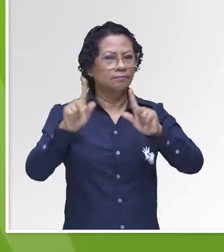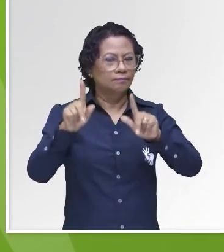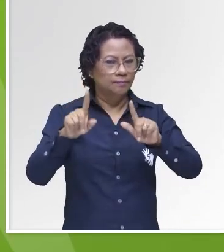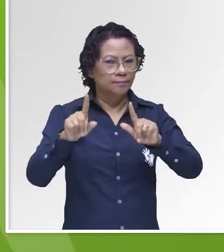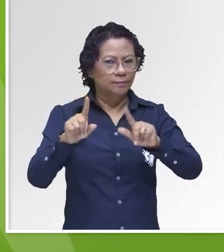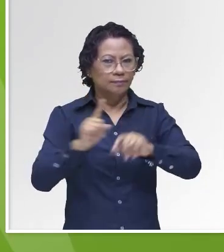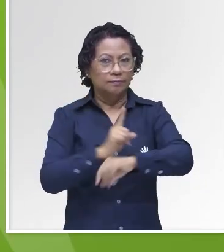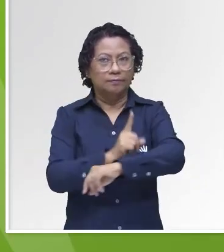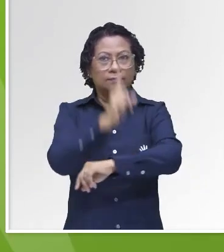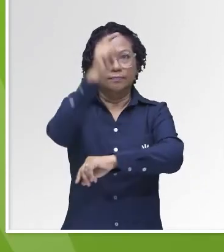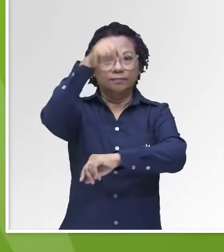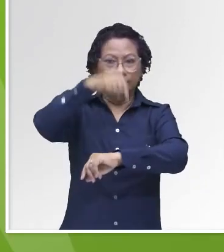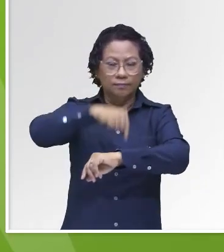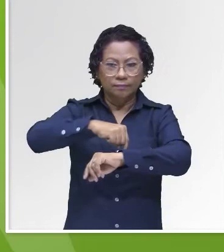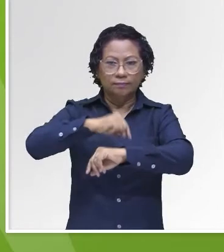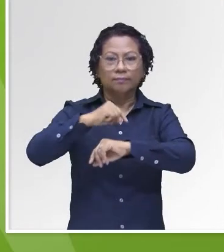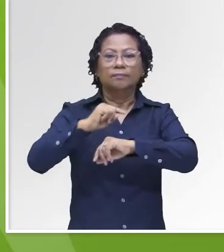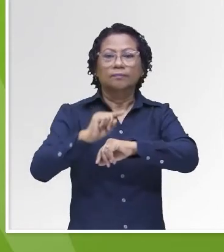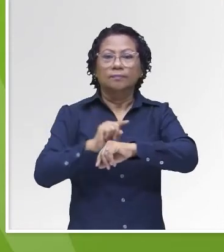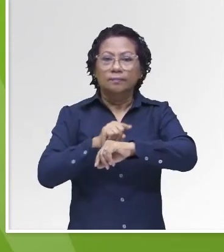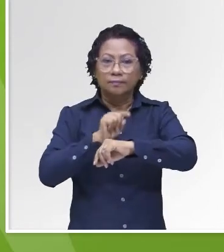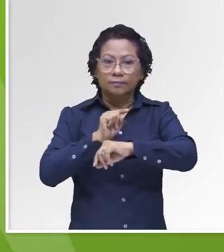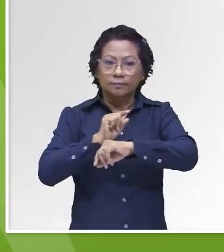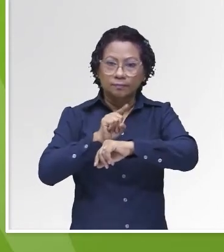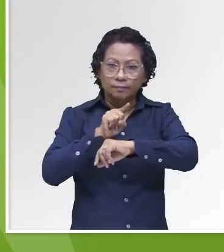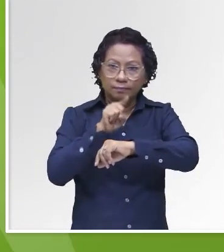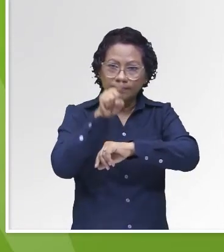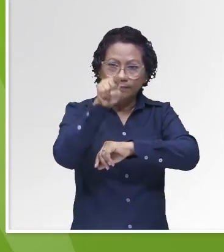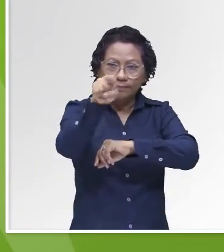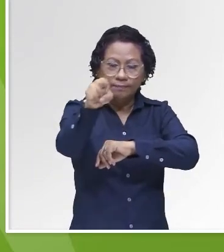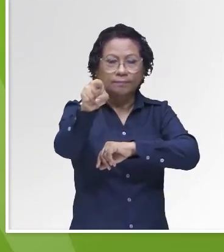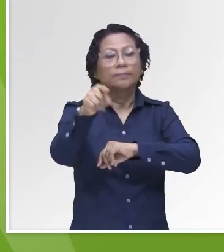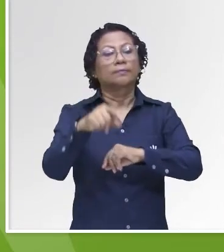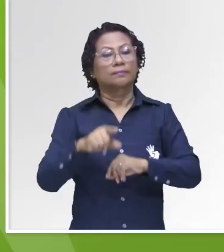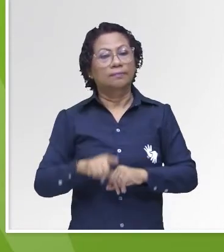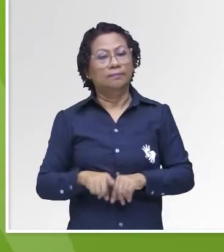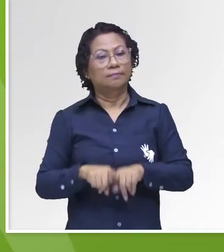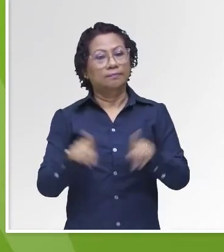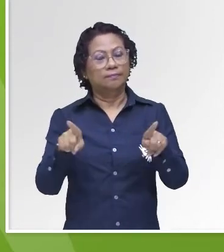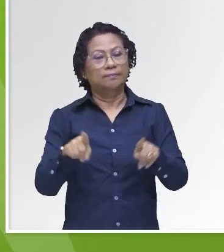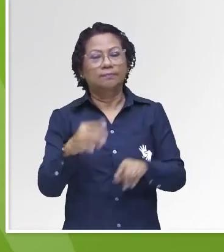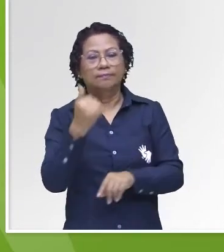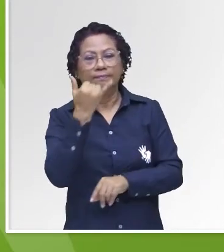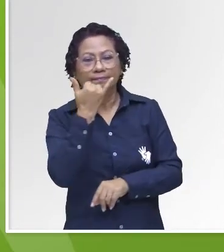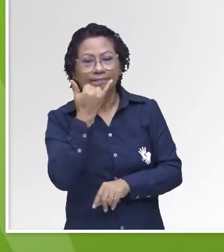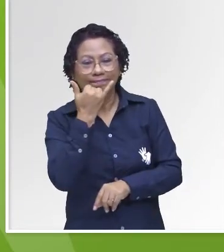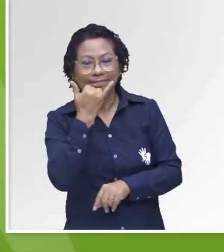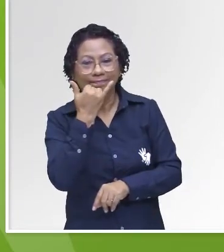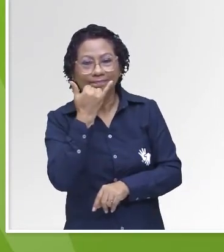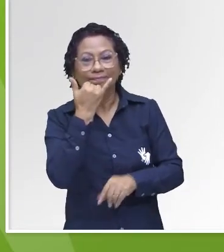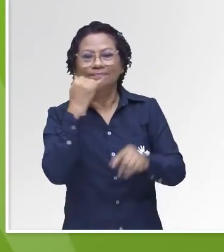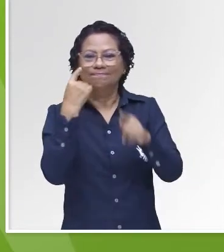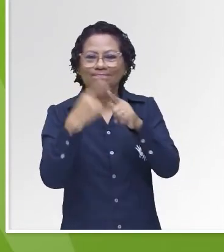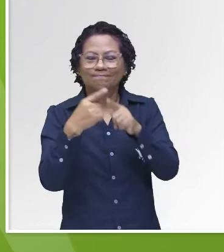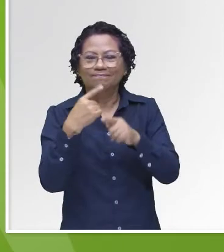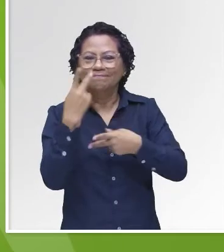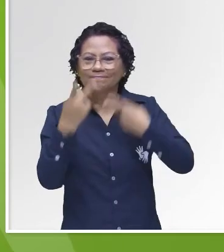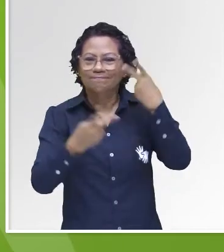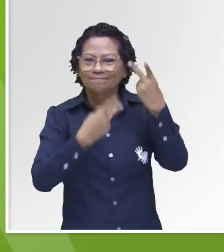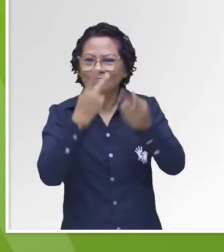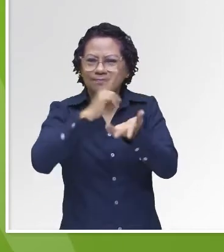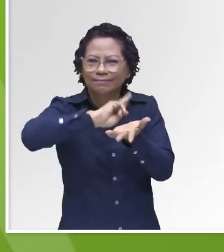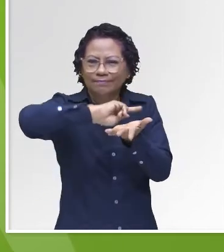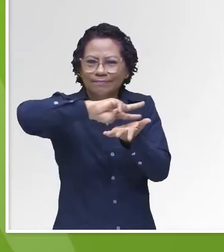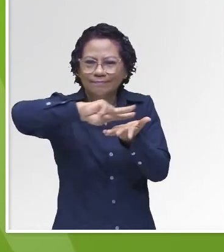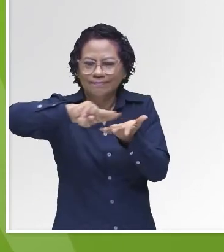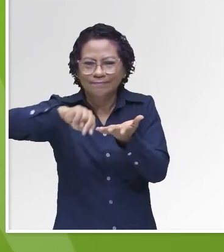é diferente. O movimento na horizontal, olha, eu estou pecando porque eu estou falando várias vezes, mas o movimento na horizontal